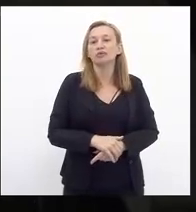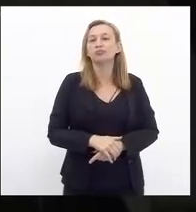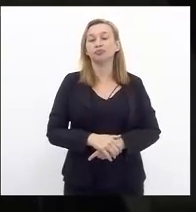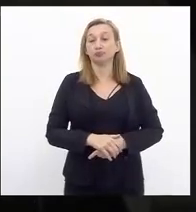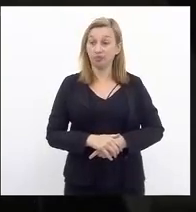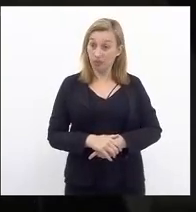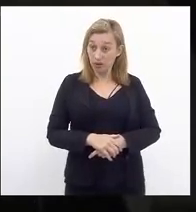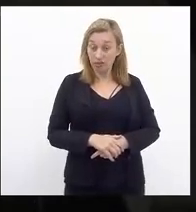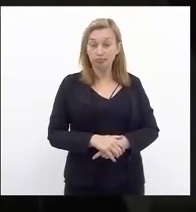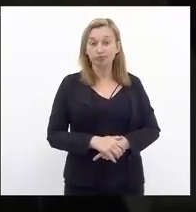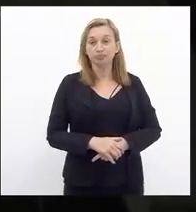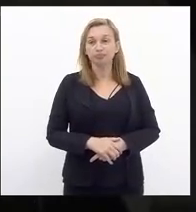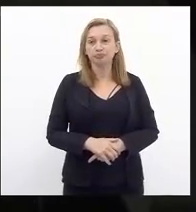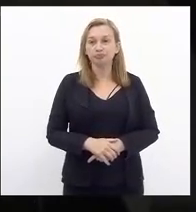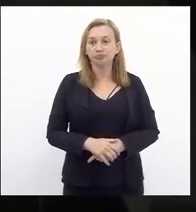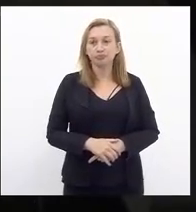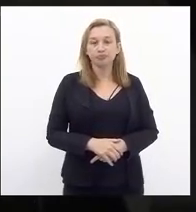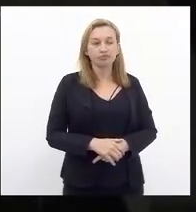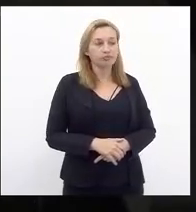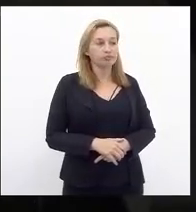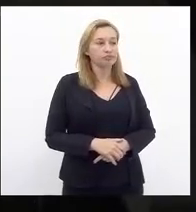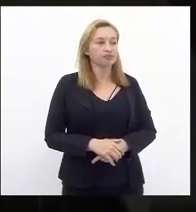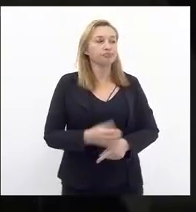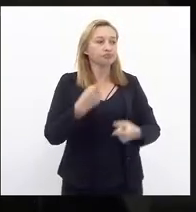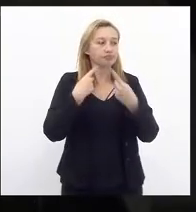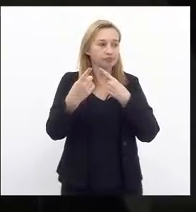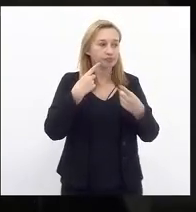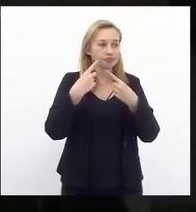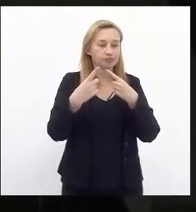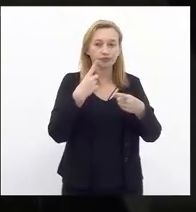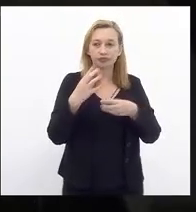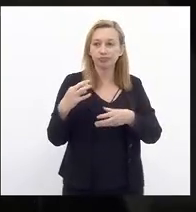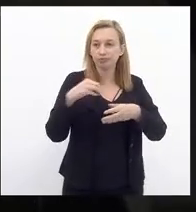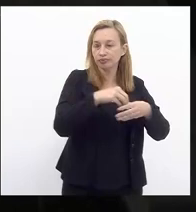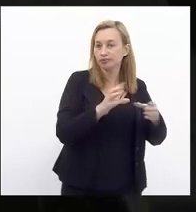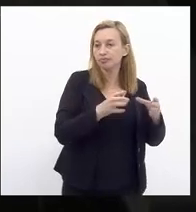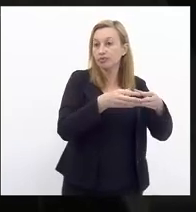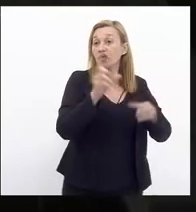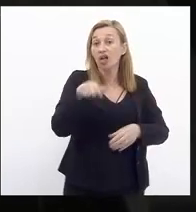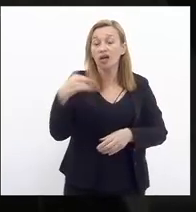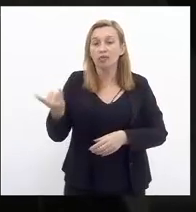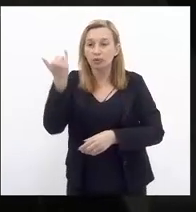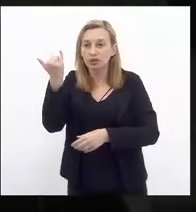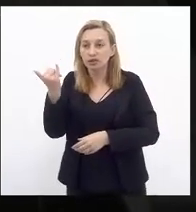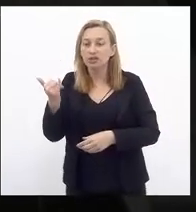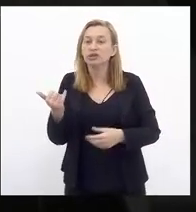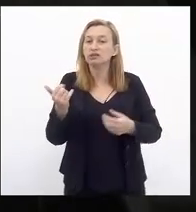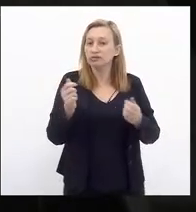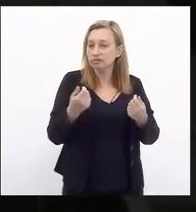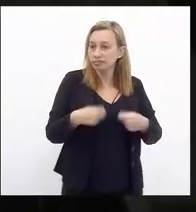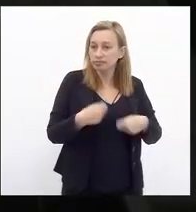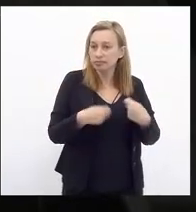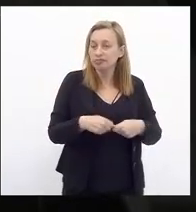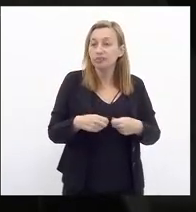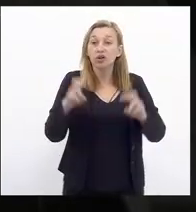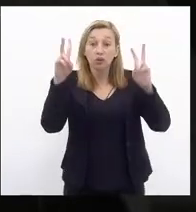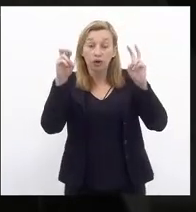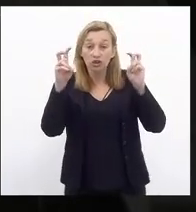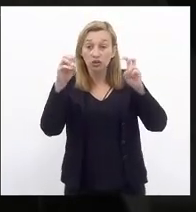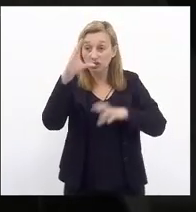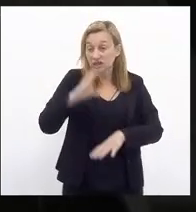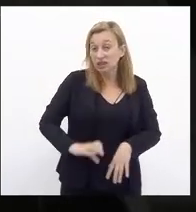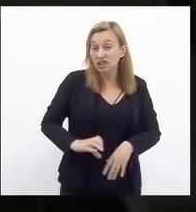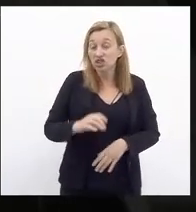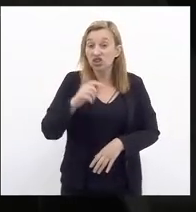que você está fazendo o tempo todo para leyna discussões corporativas que são importantes e necessárias é questão da